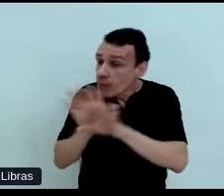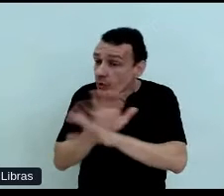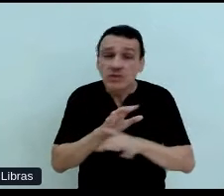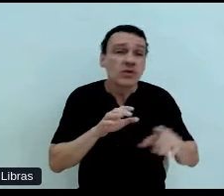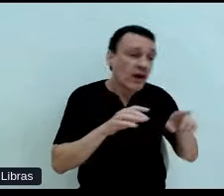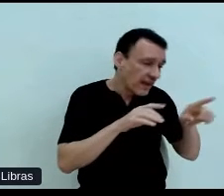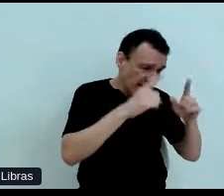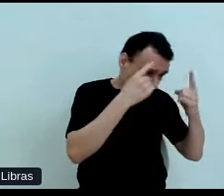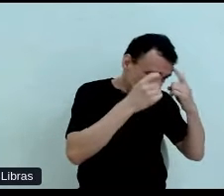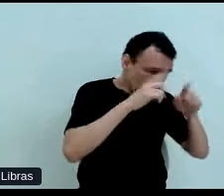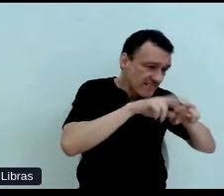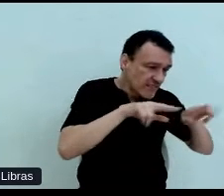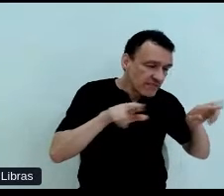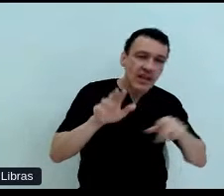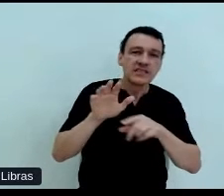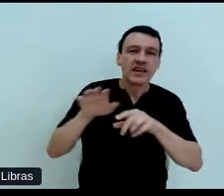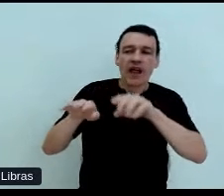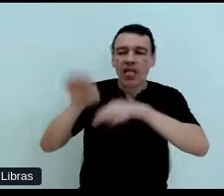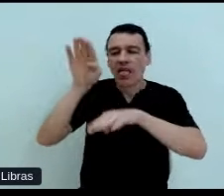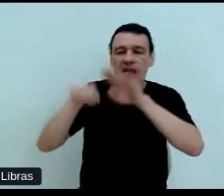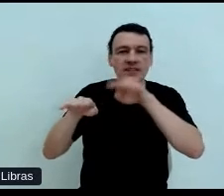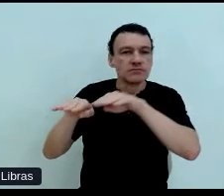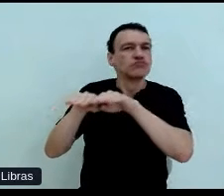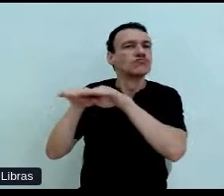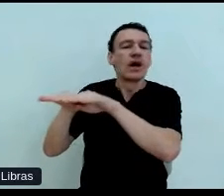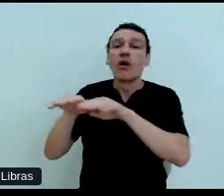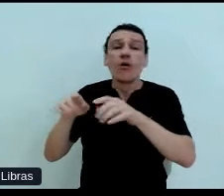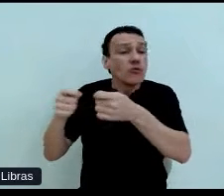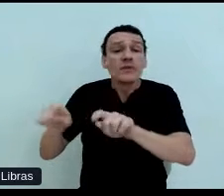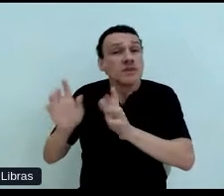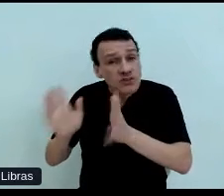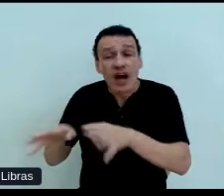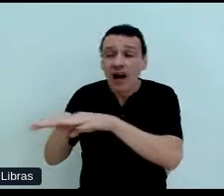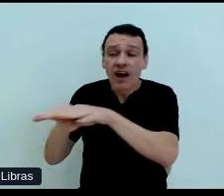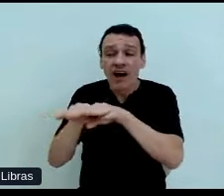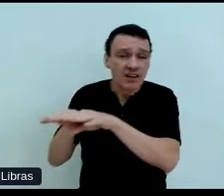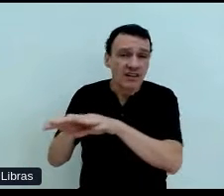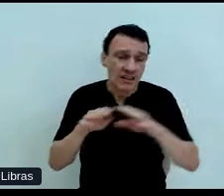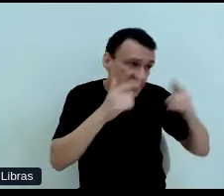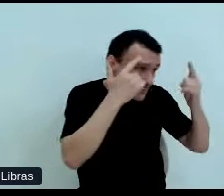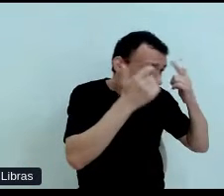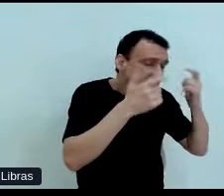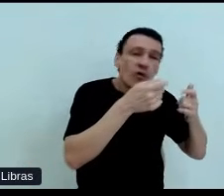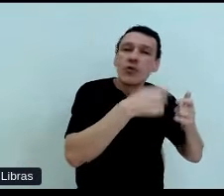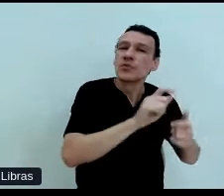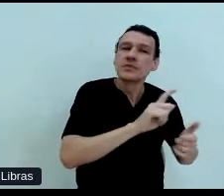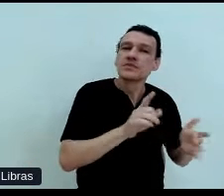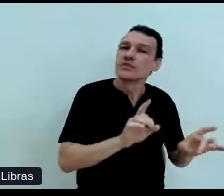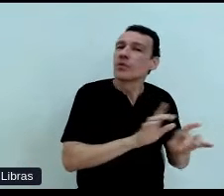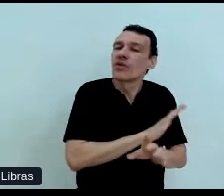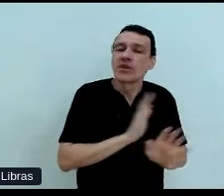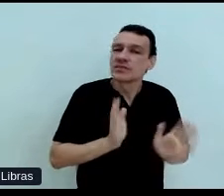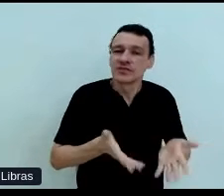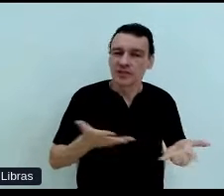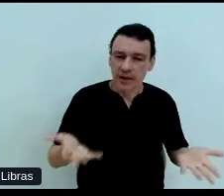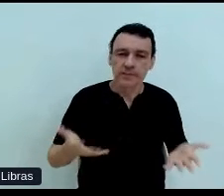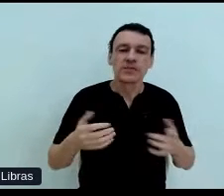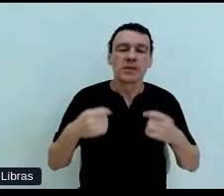tem que ter uma promoção de todos os, bem de todos, e assim como a redução